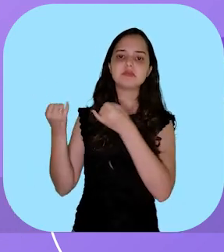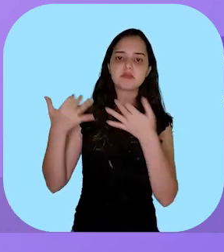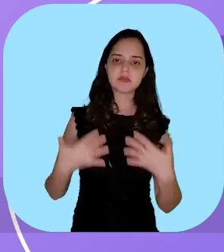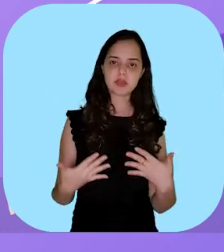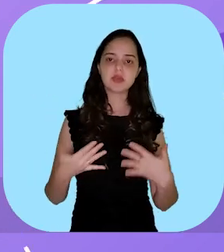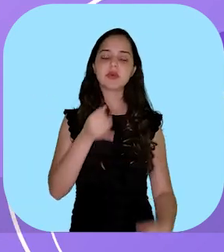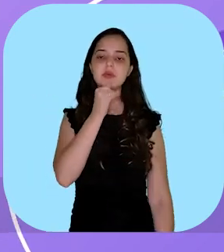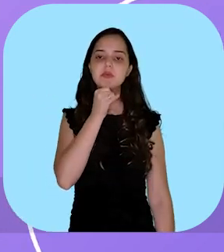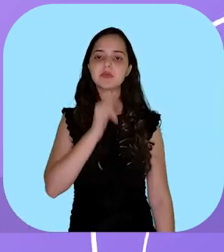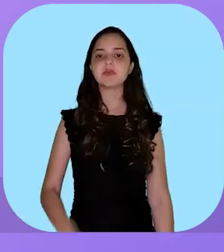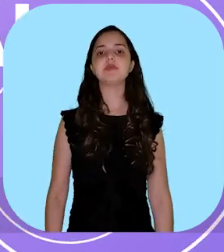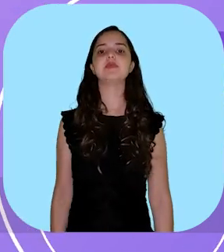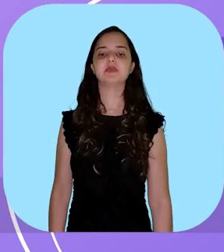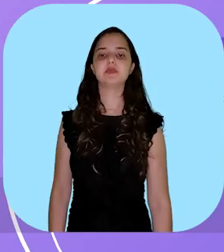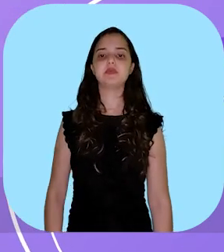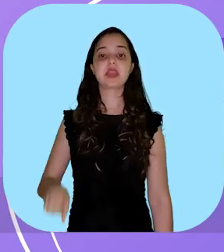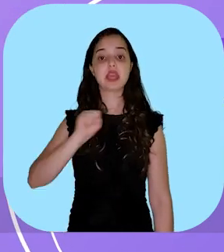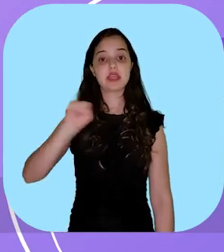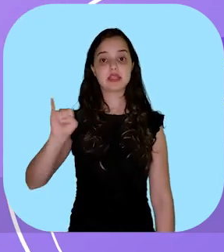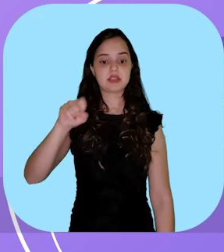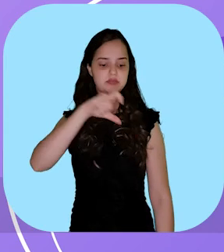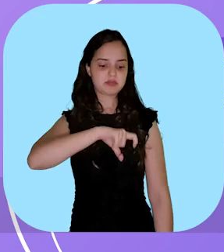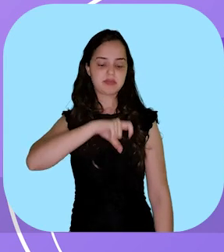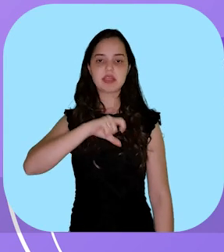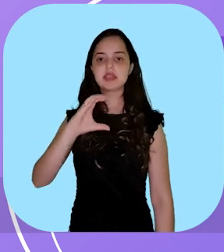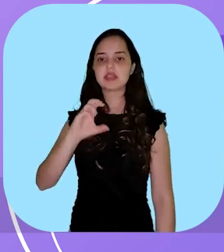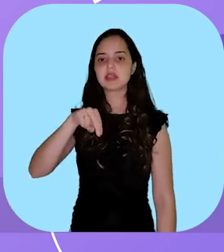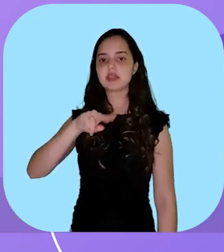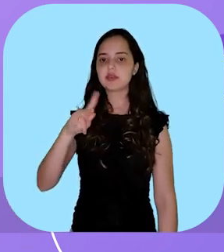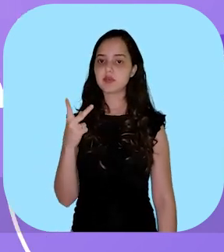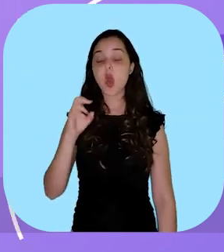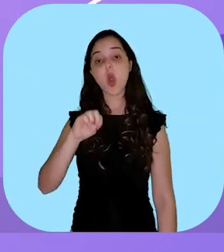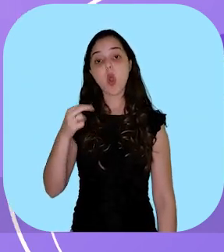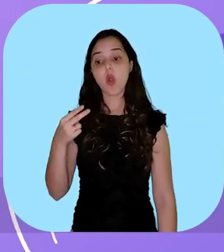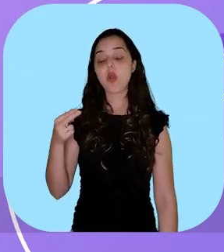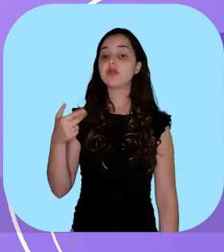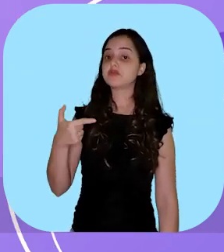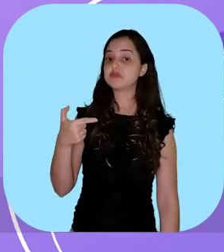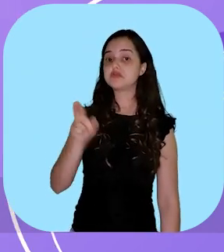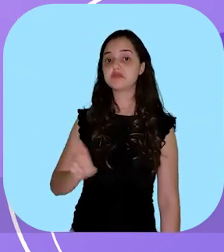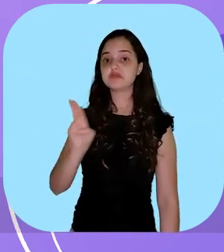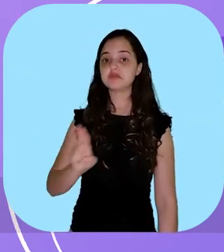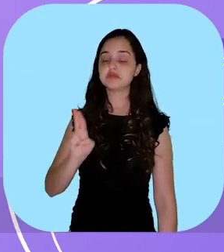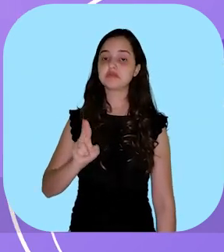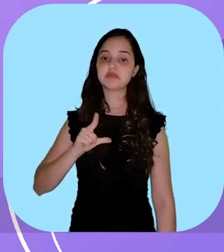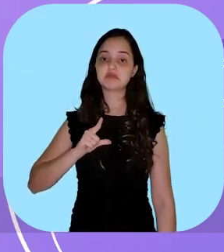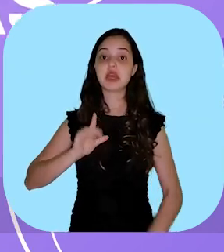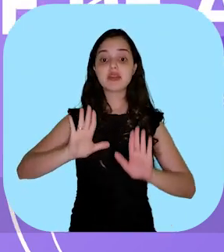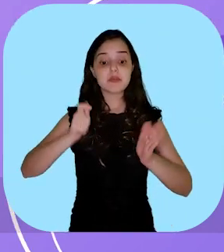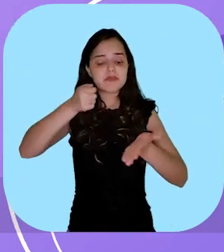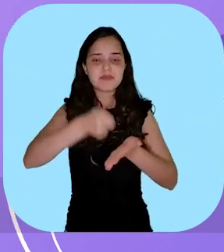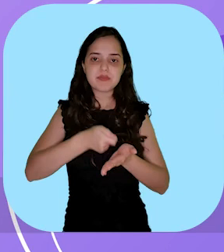vídeo anterior, por exemplo, para obtenção da Carteira Nacional de Habilitação ou para porte de armas.